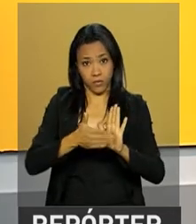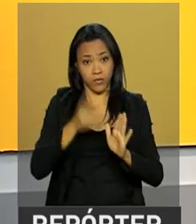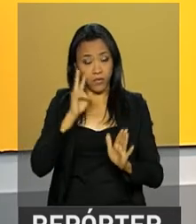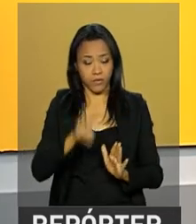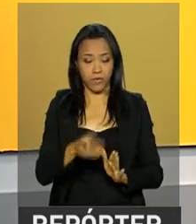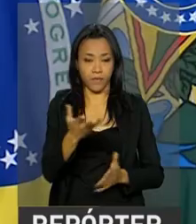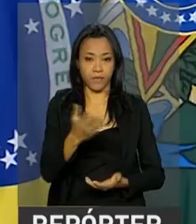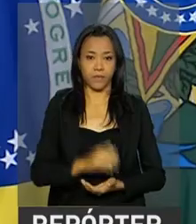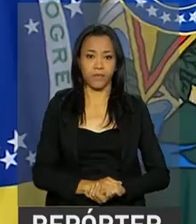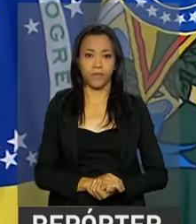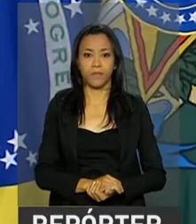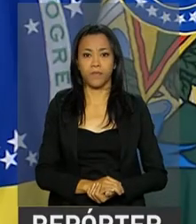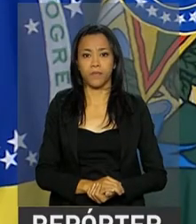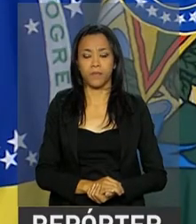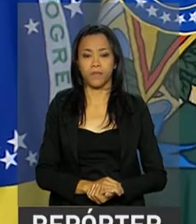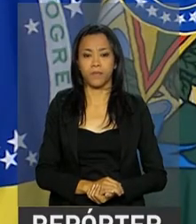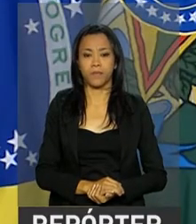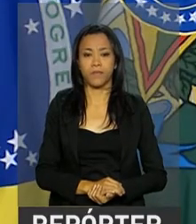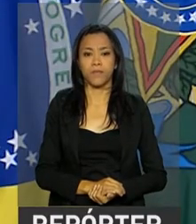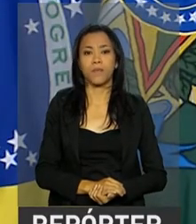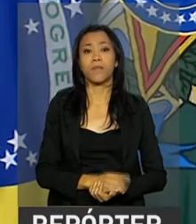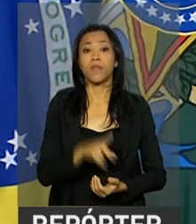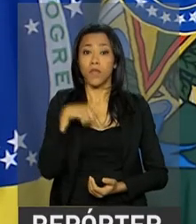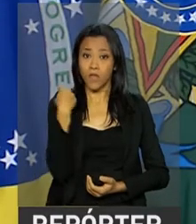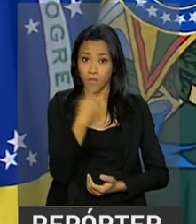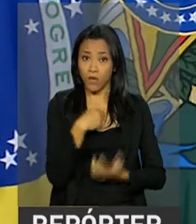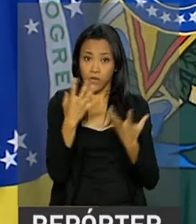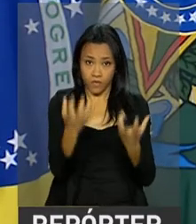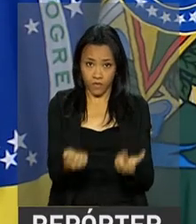ver também